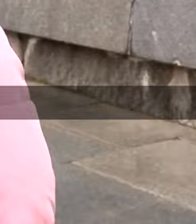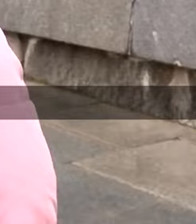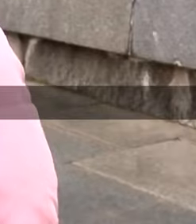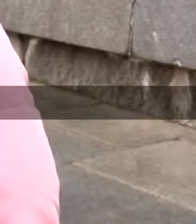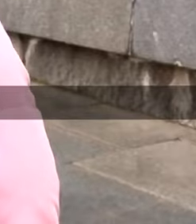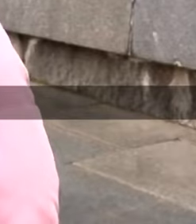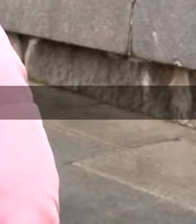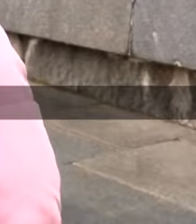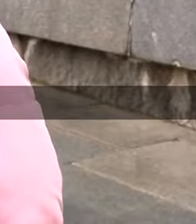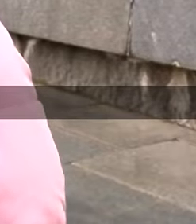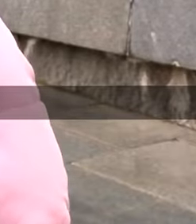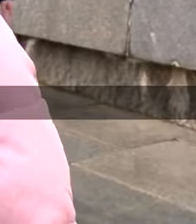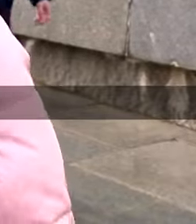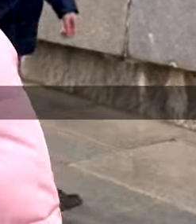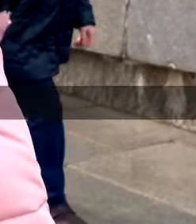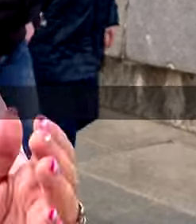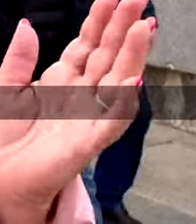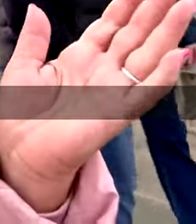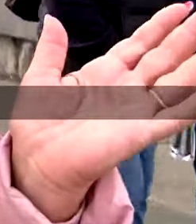Ek